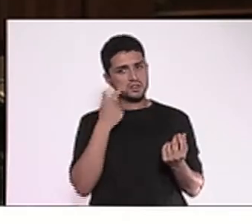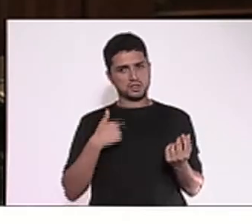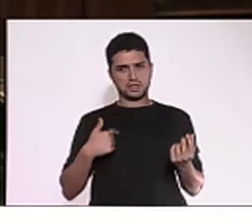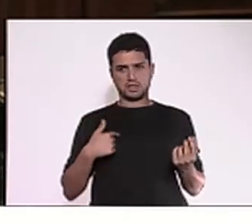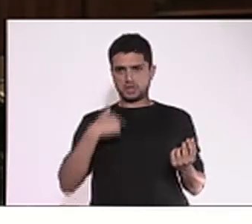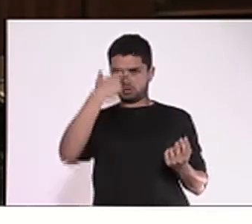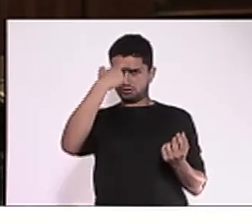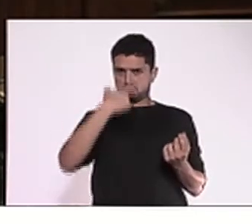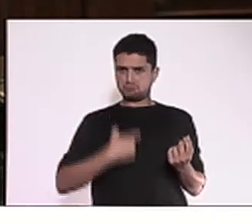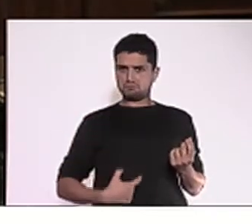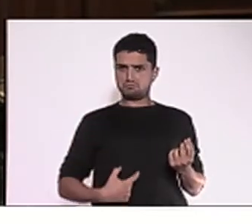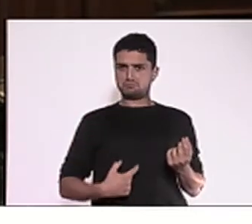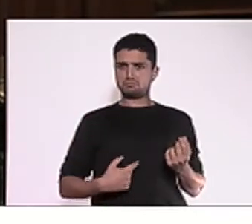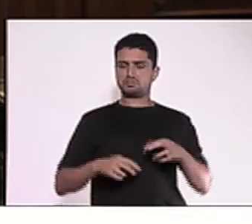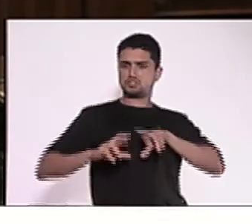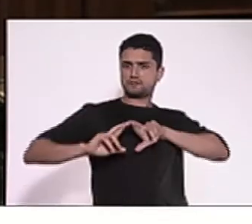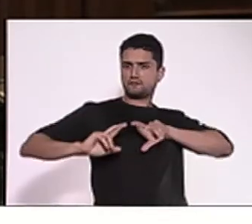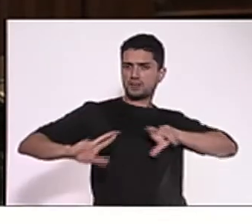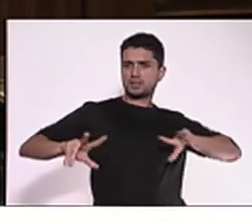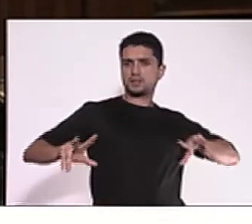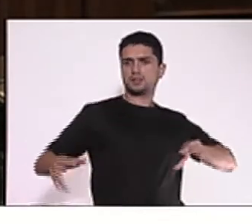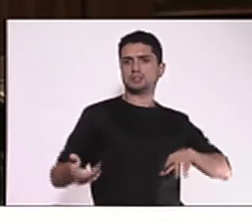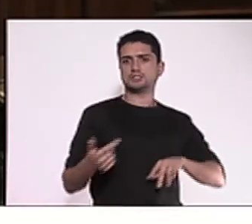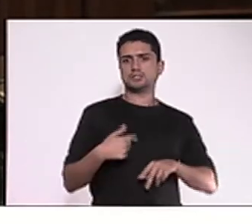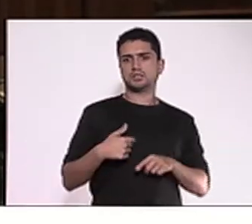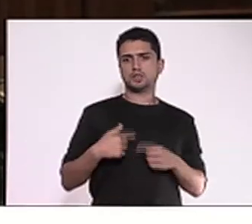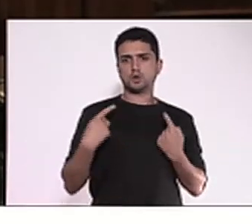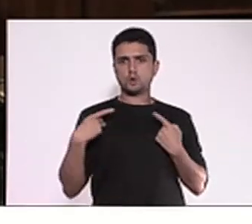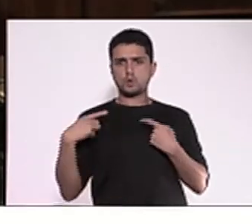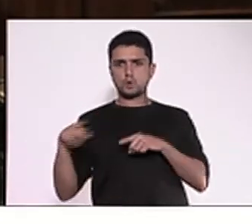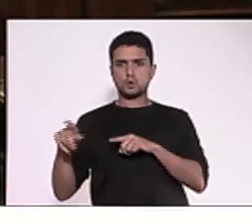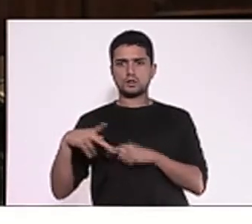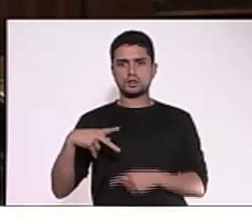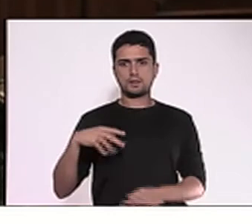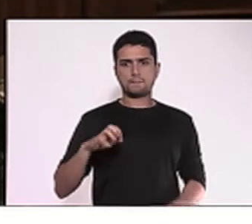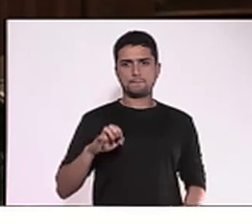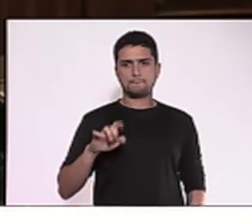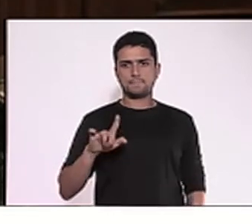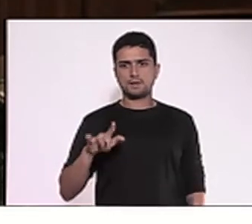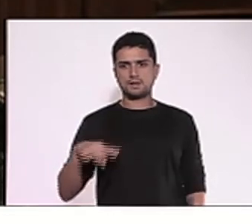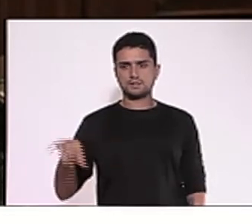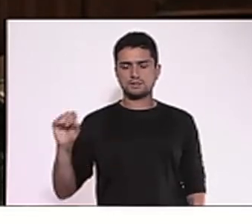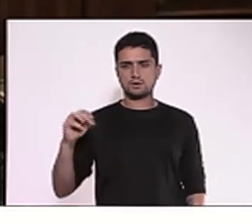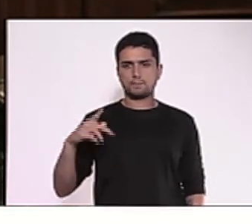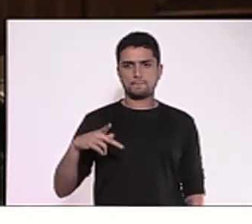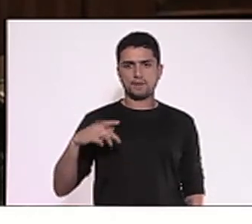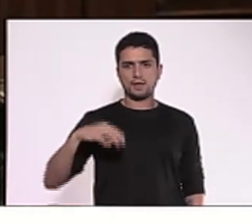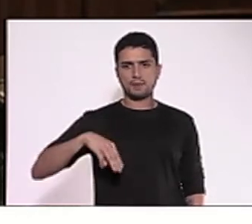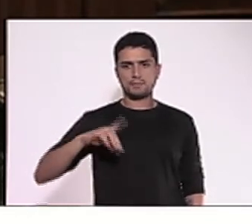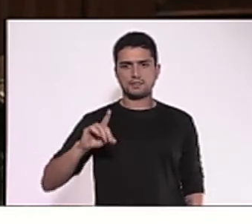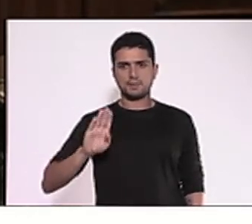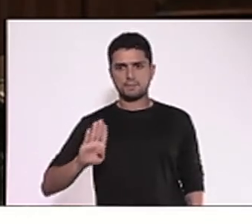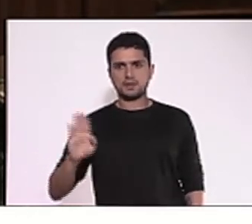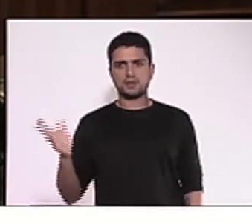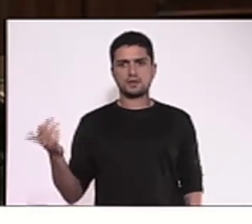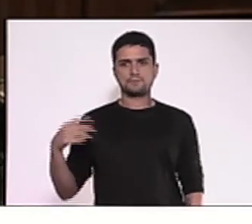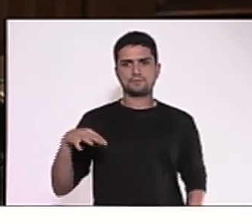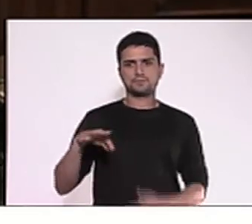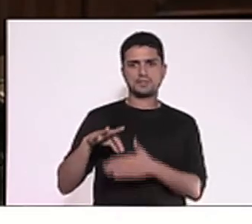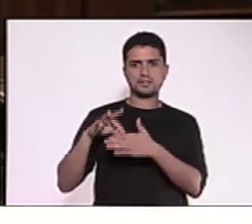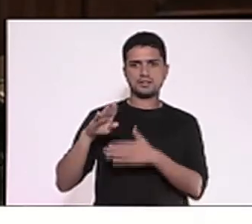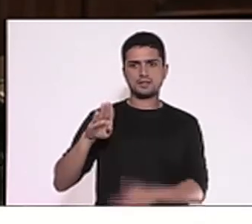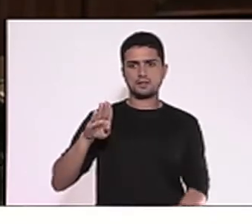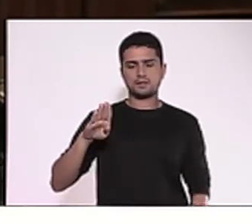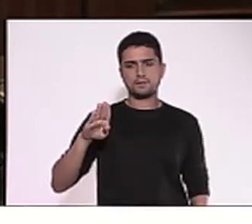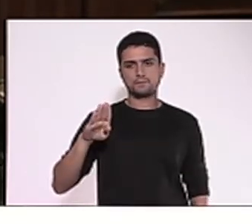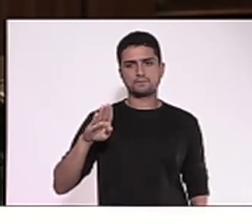colocar como um antípoda do ciclo do PMDB, do ciclo liderado por Cabral, Pezão e